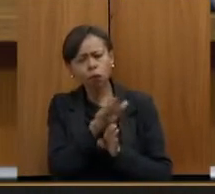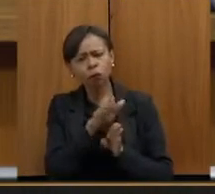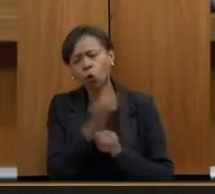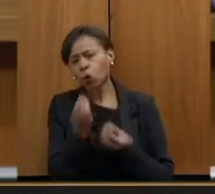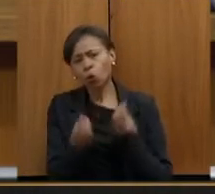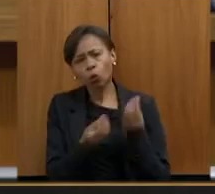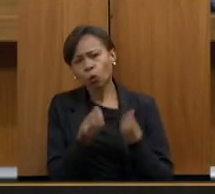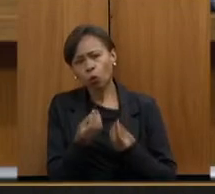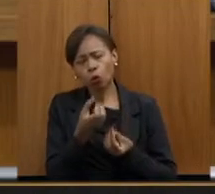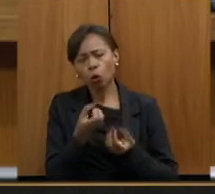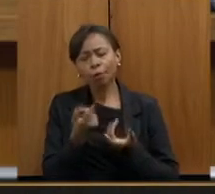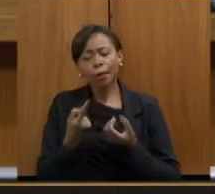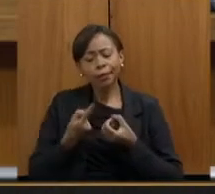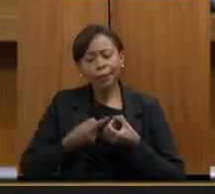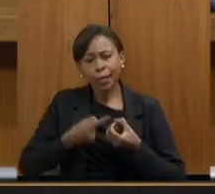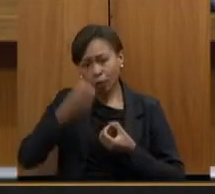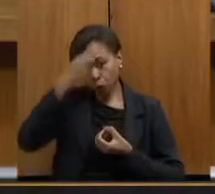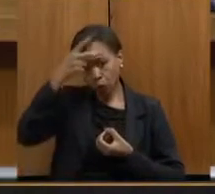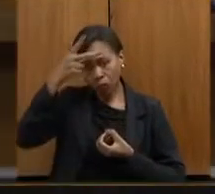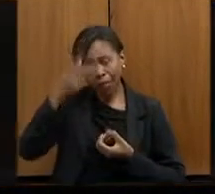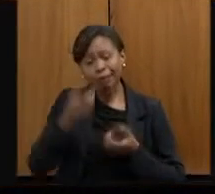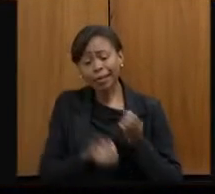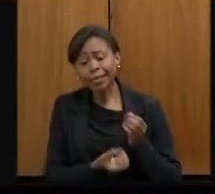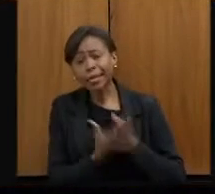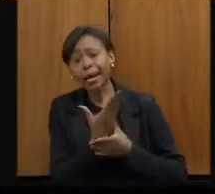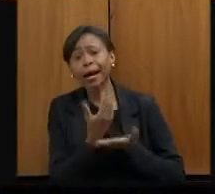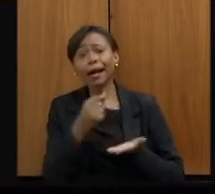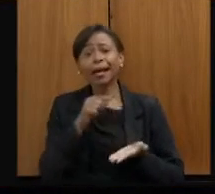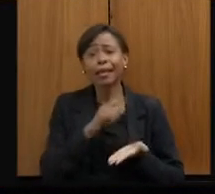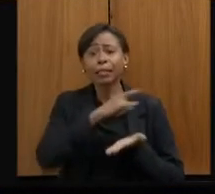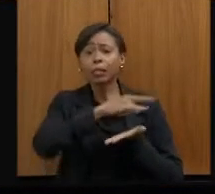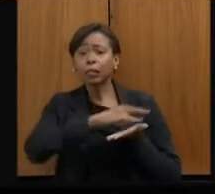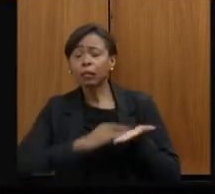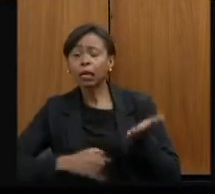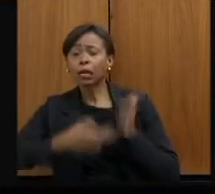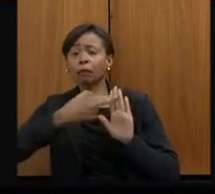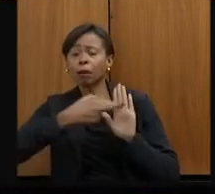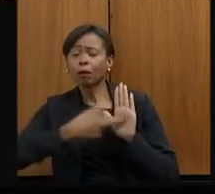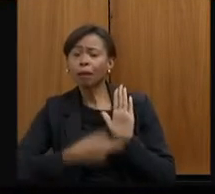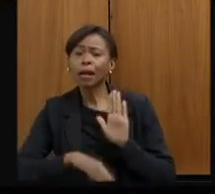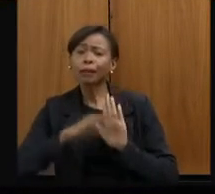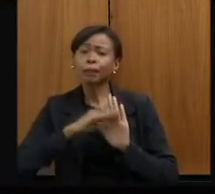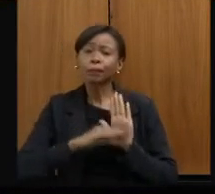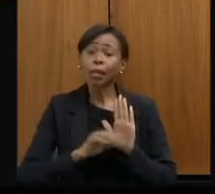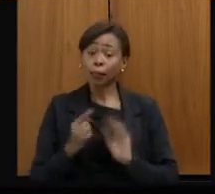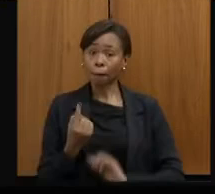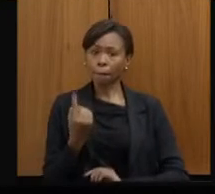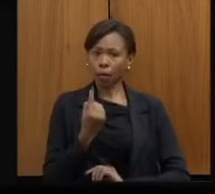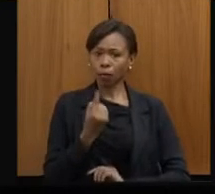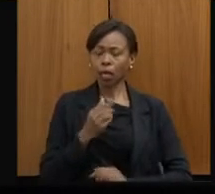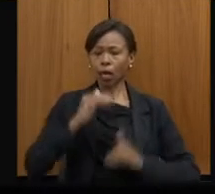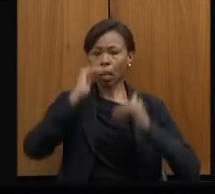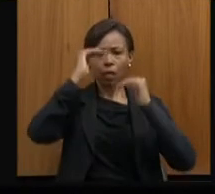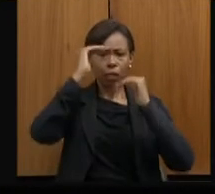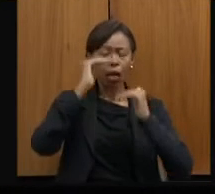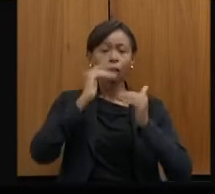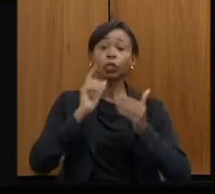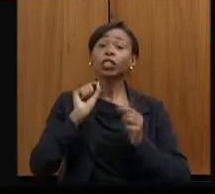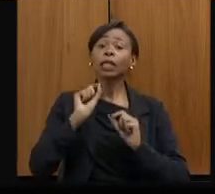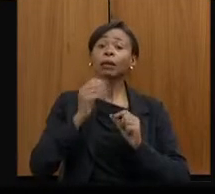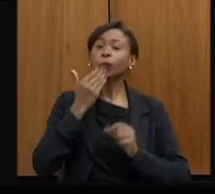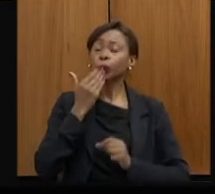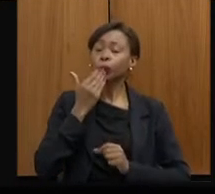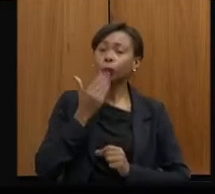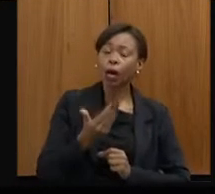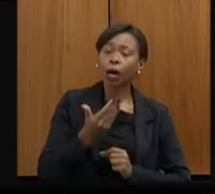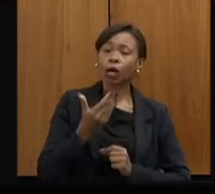município vai instaurar a reúrbi, o requerimento, os requisitos ali para a primeira etapa de requerimento, para a